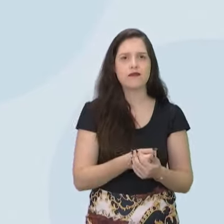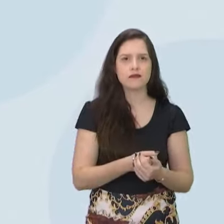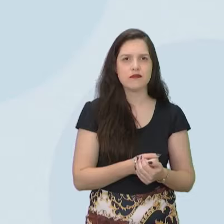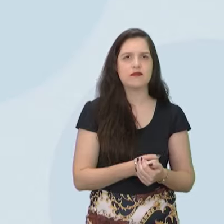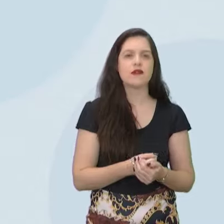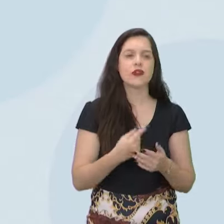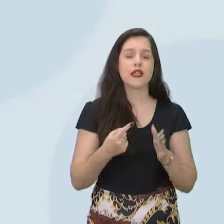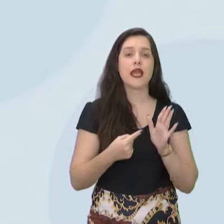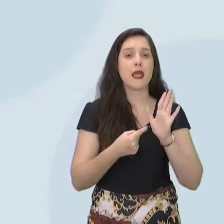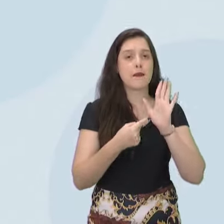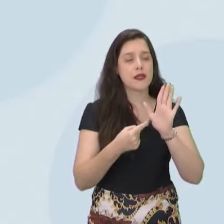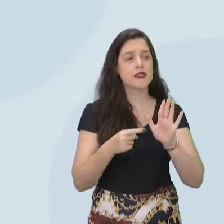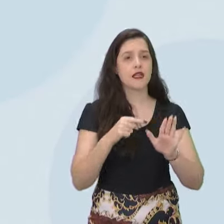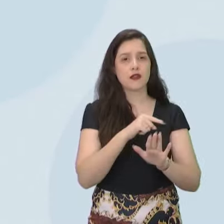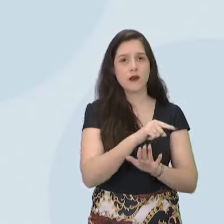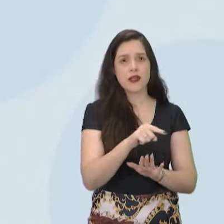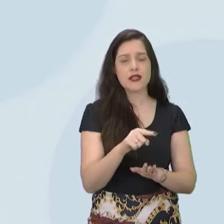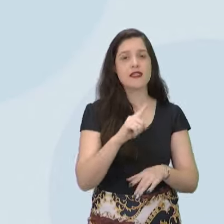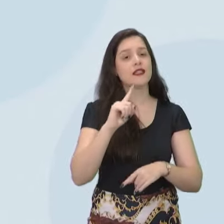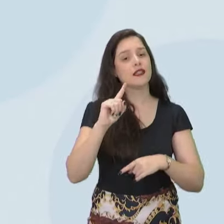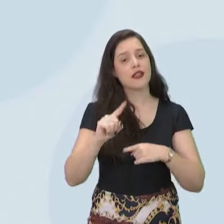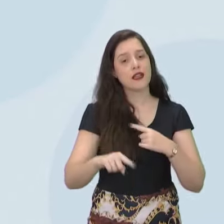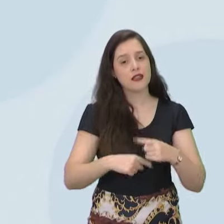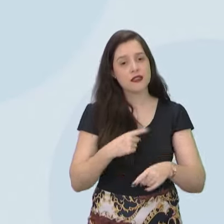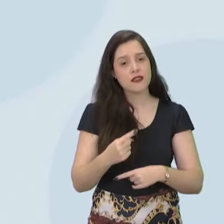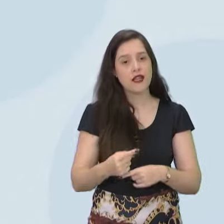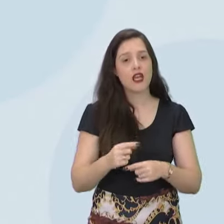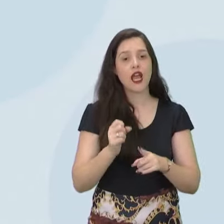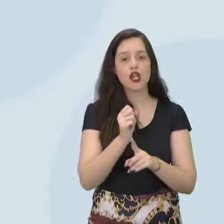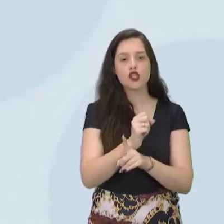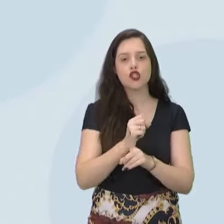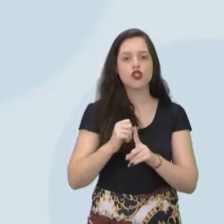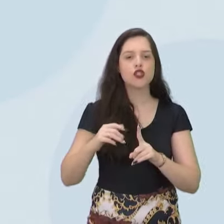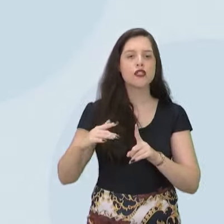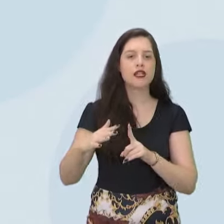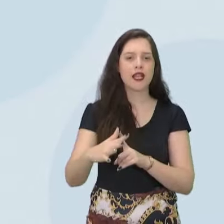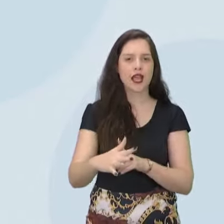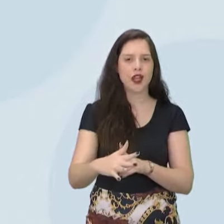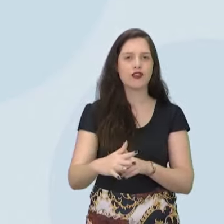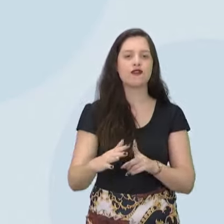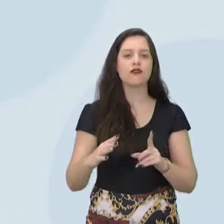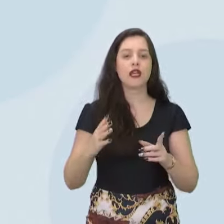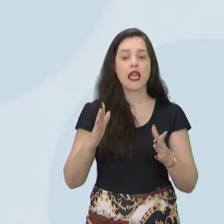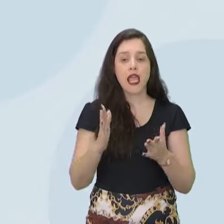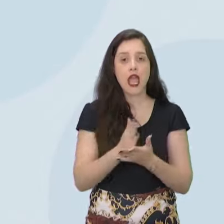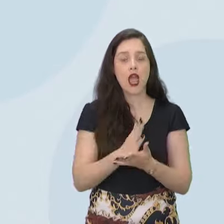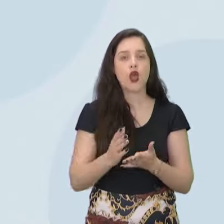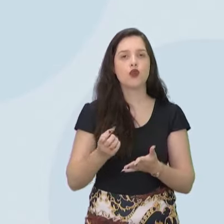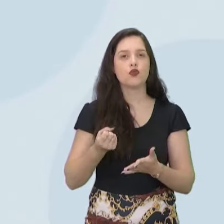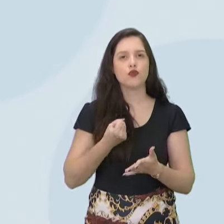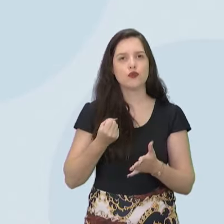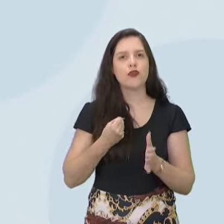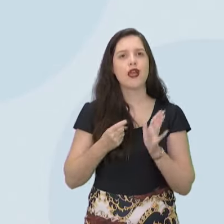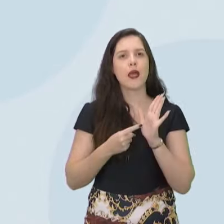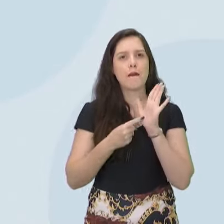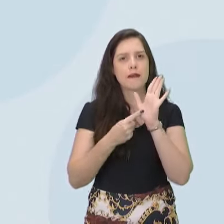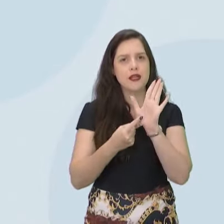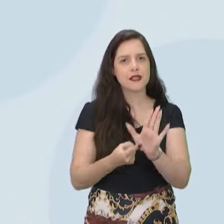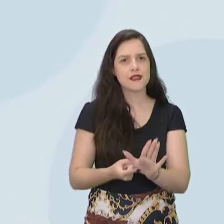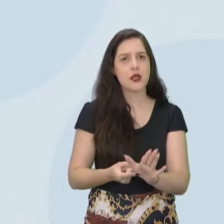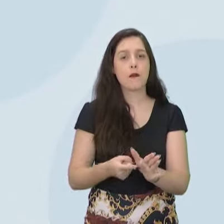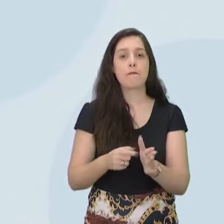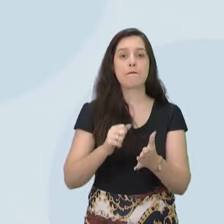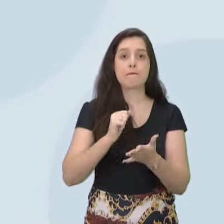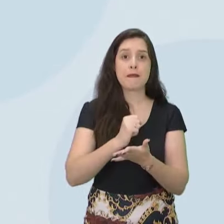que representam eles. E depois trazer a sociedade em números. Então, se tem algum número que te representa, o número do seu